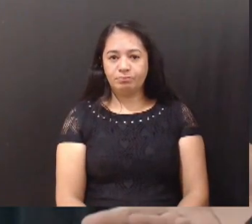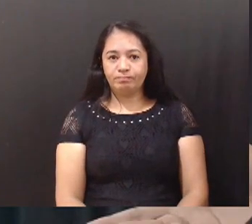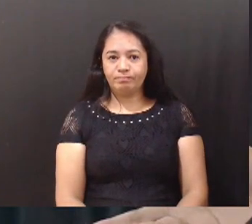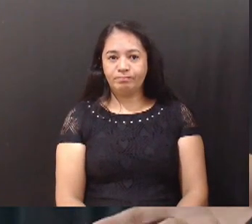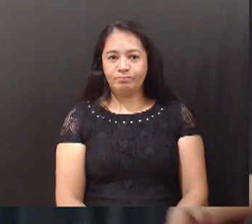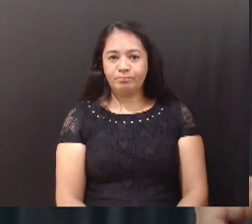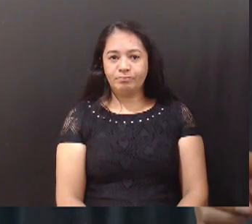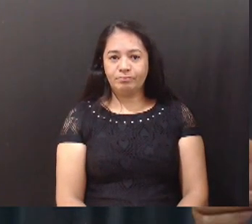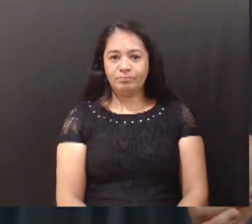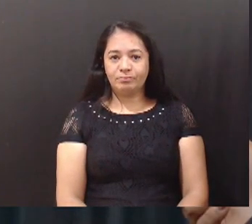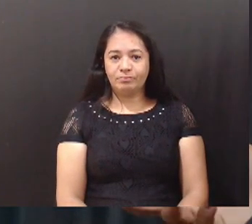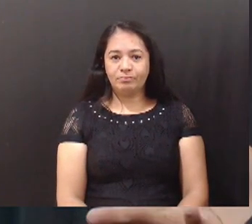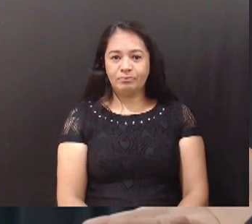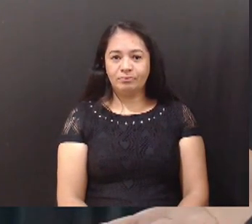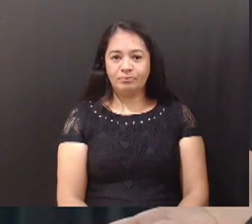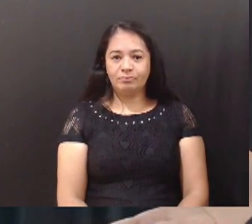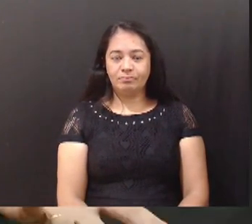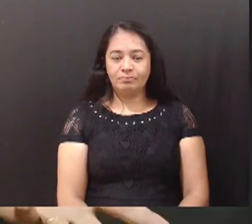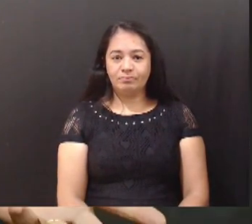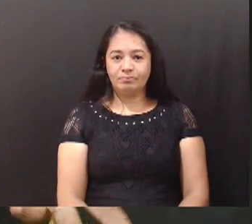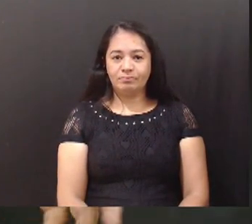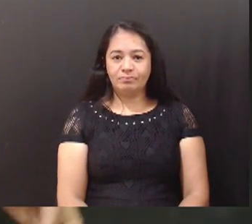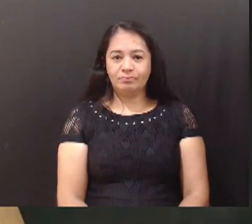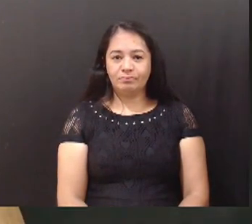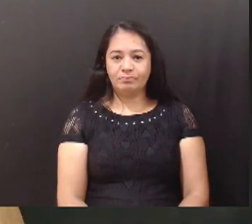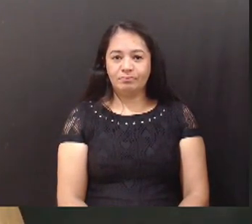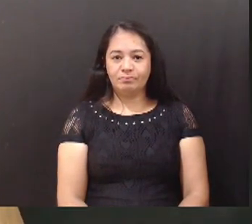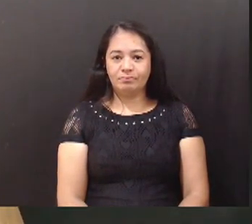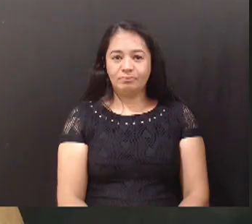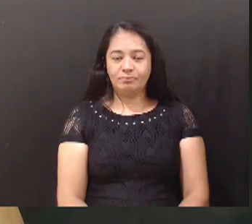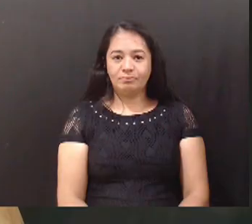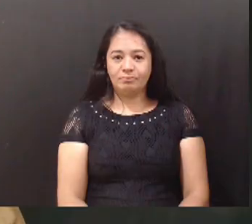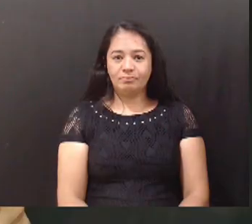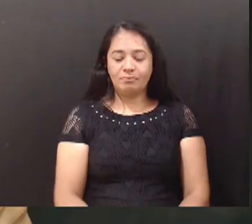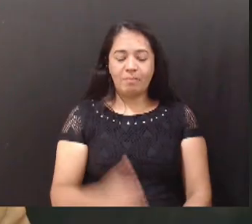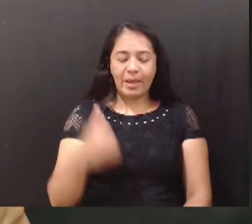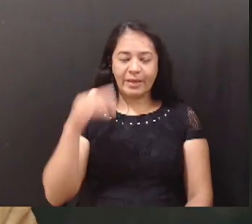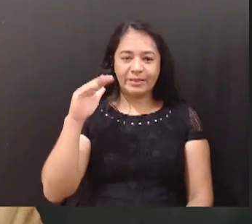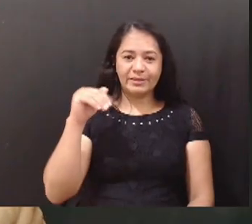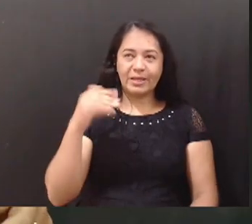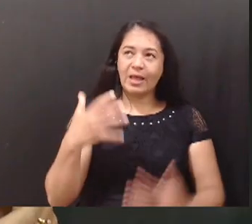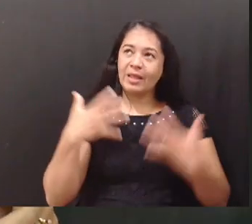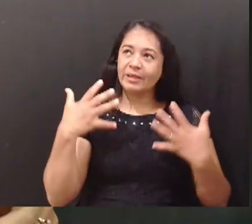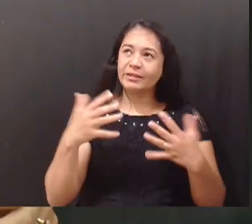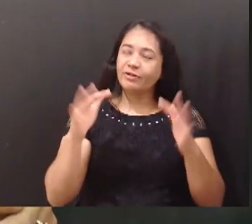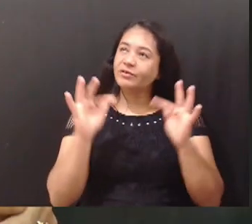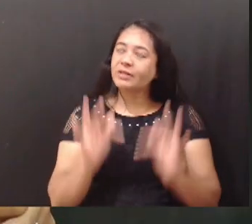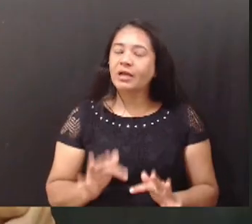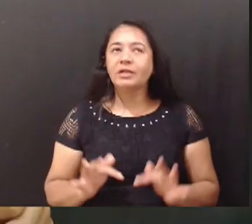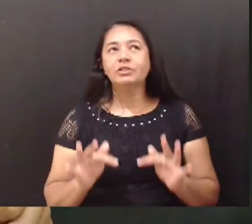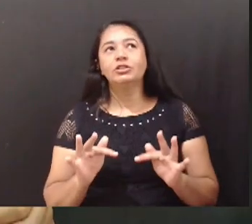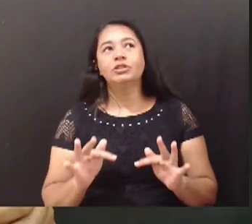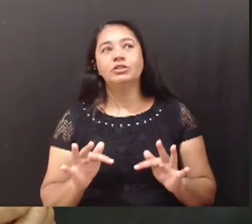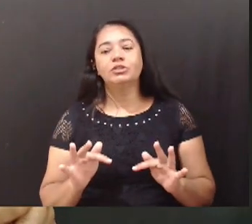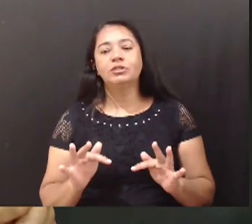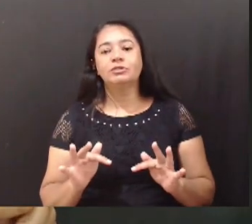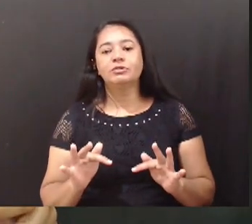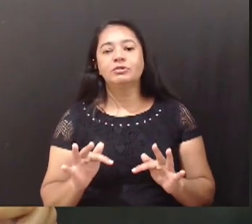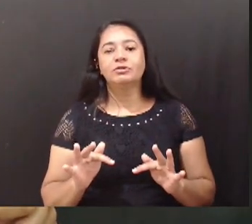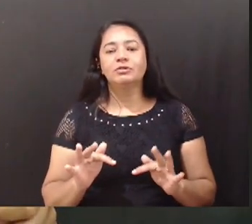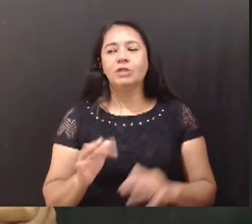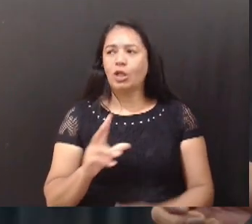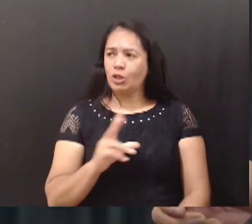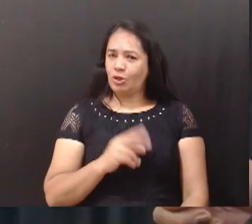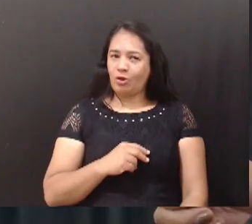Alegria, felicidade. Vai um pouquinho mais. Alegria, felicidade. Gente, todo que mundo isso?